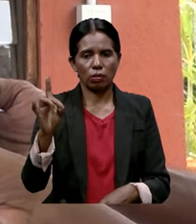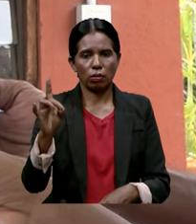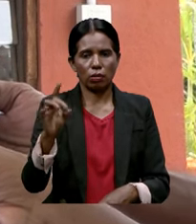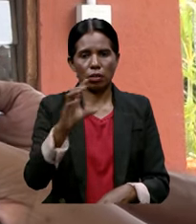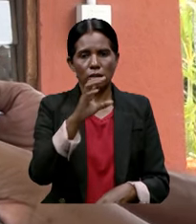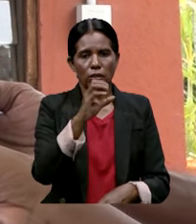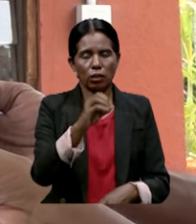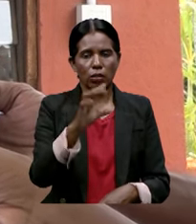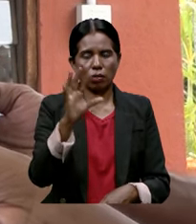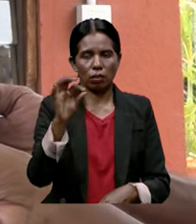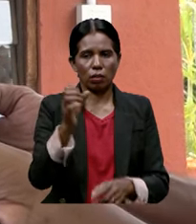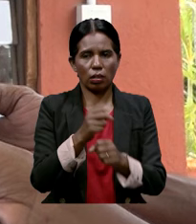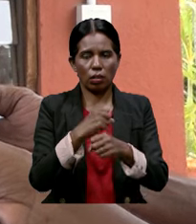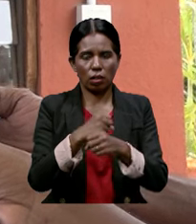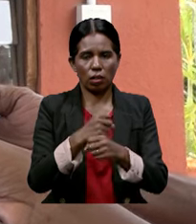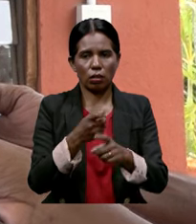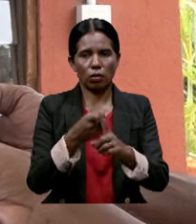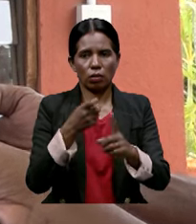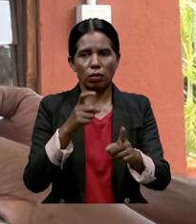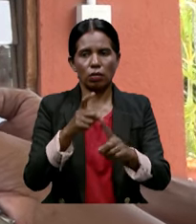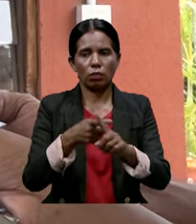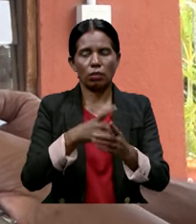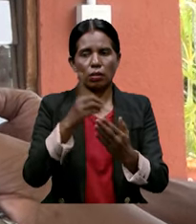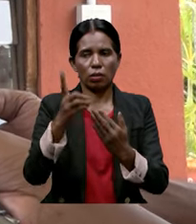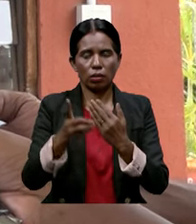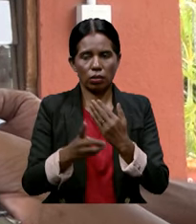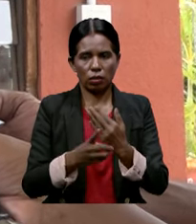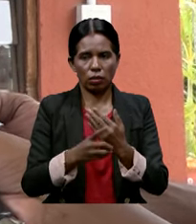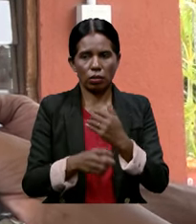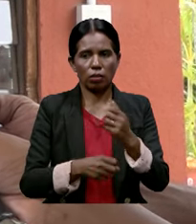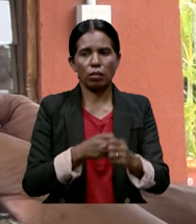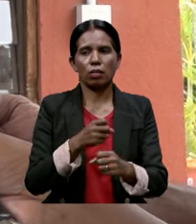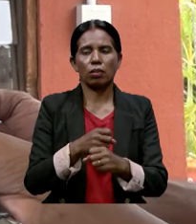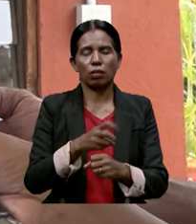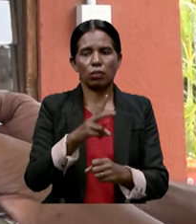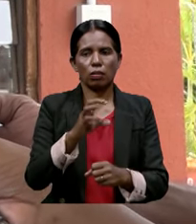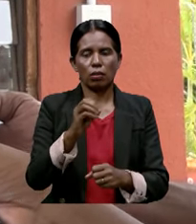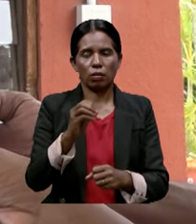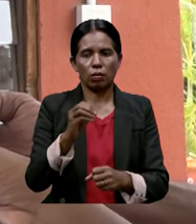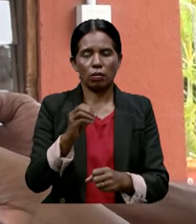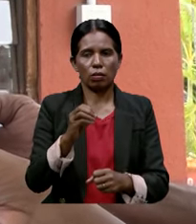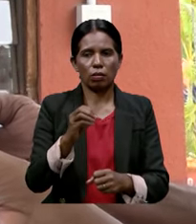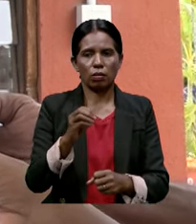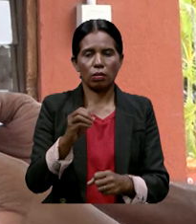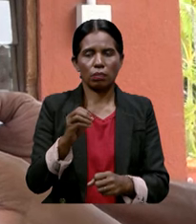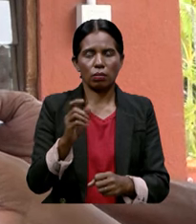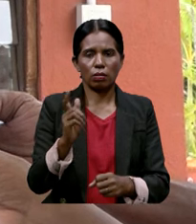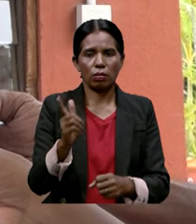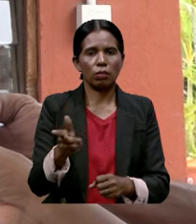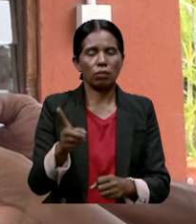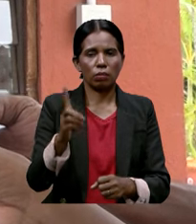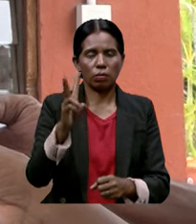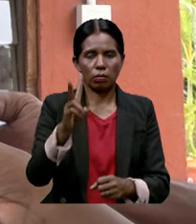11871 5641 008 09 nebe produsia bulan Desember tinan 2000. No ida fale hone nomor